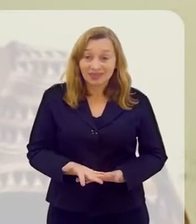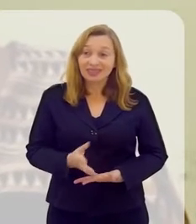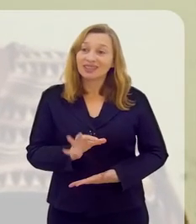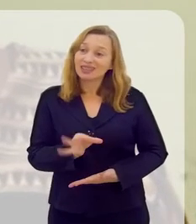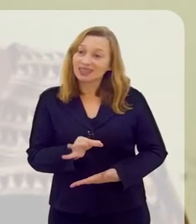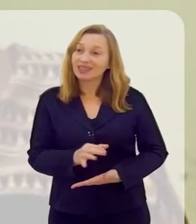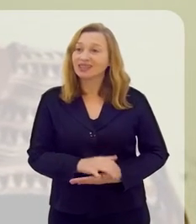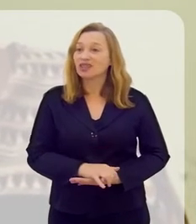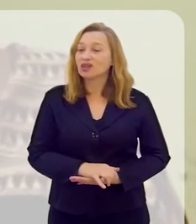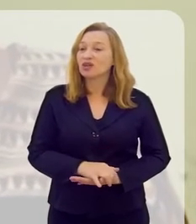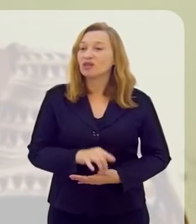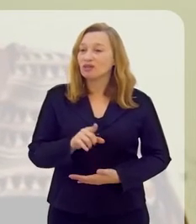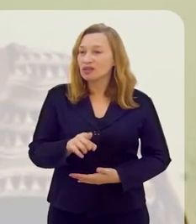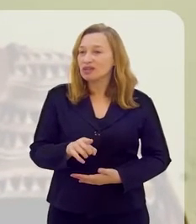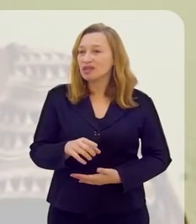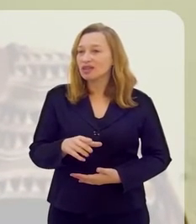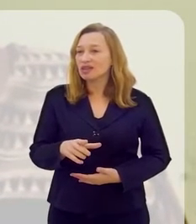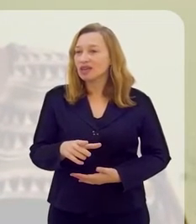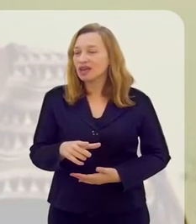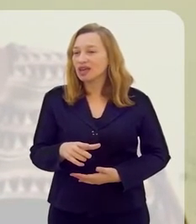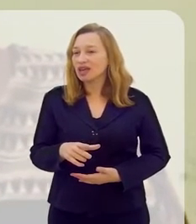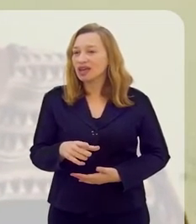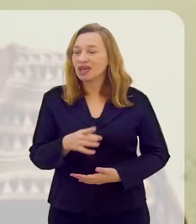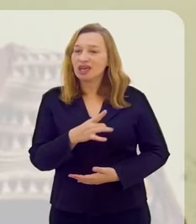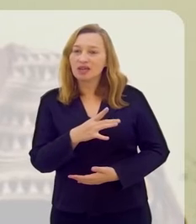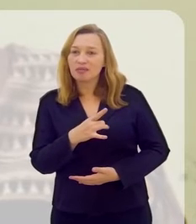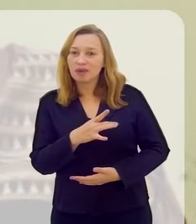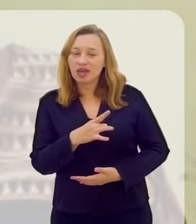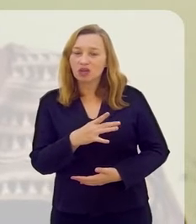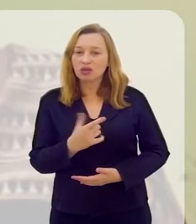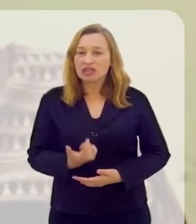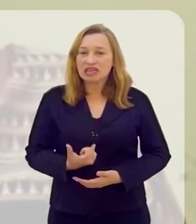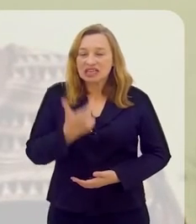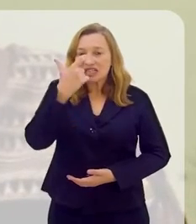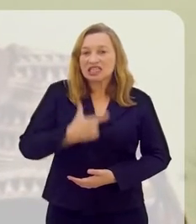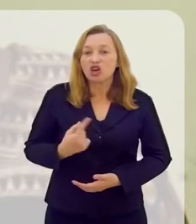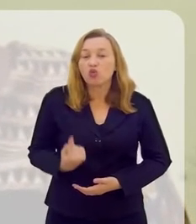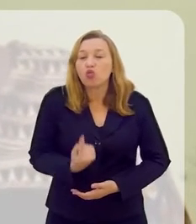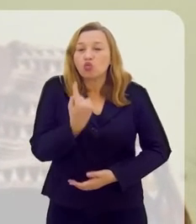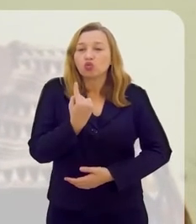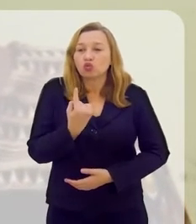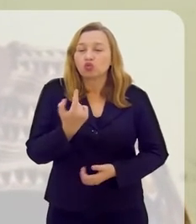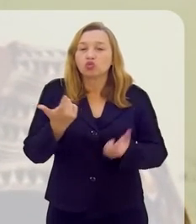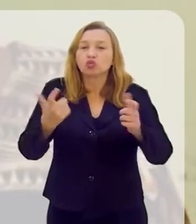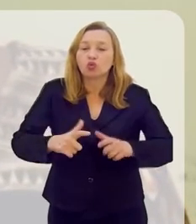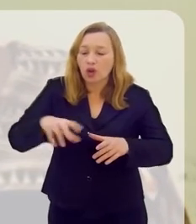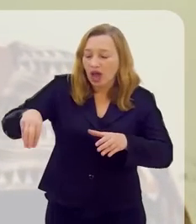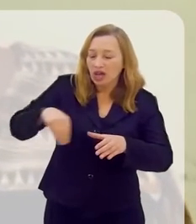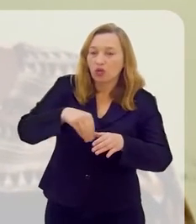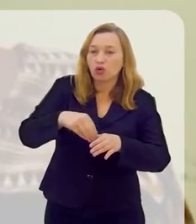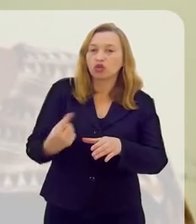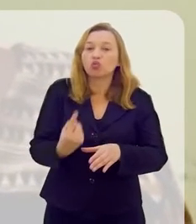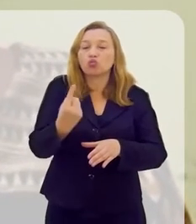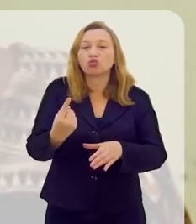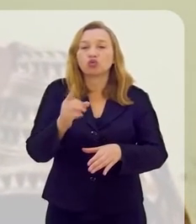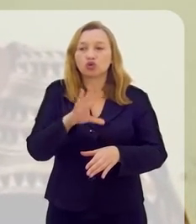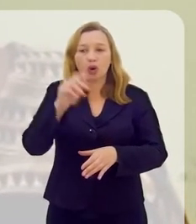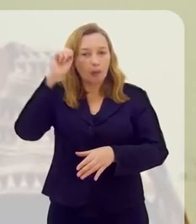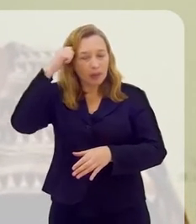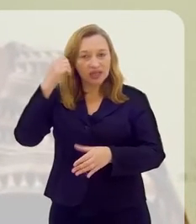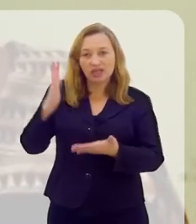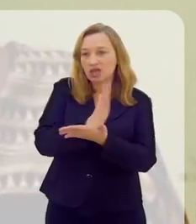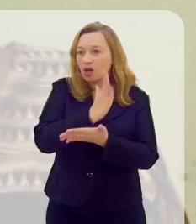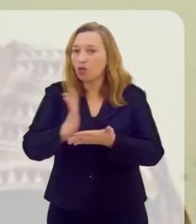Que de certa forma você existe aquela síndrome do preto único, né, do negro único, inserido em